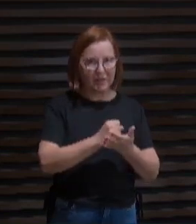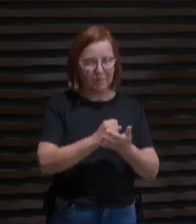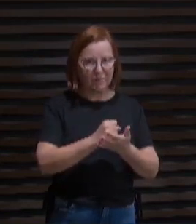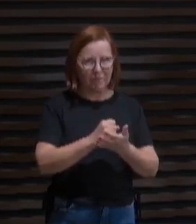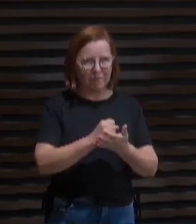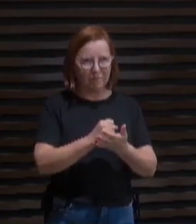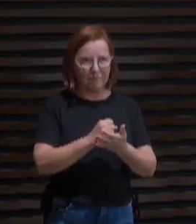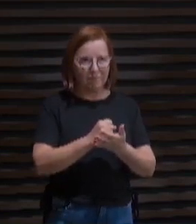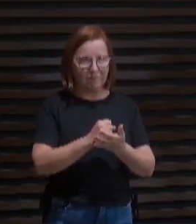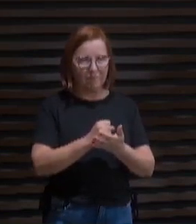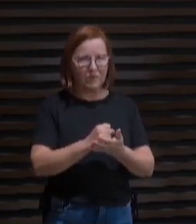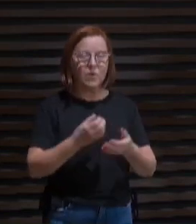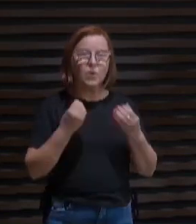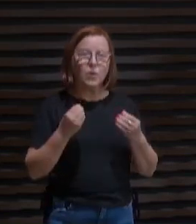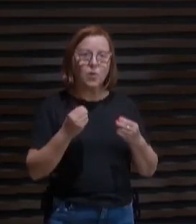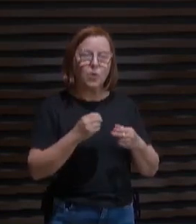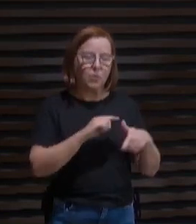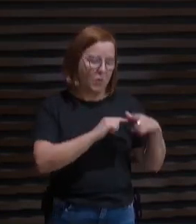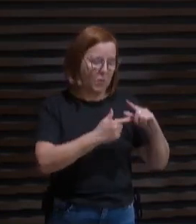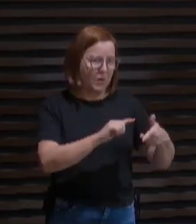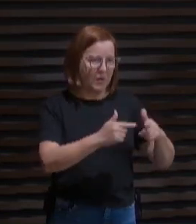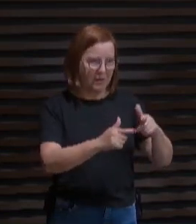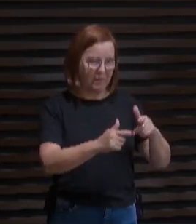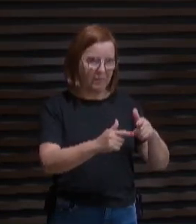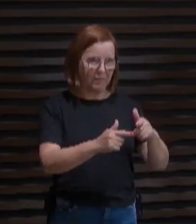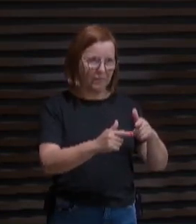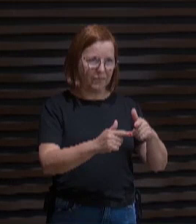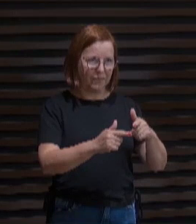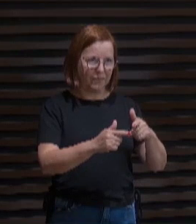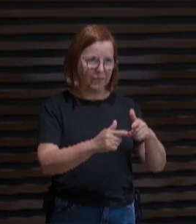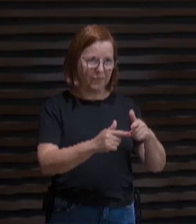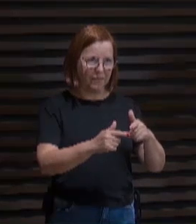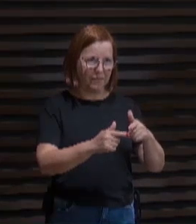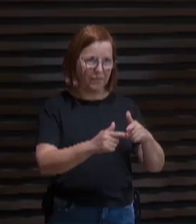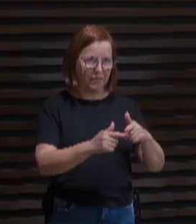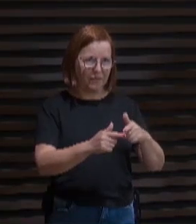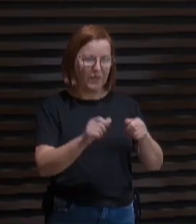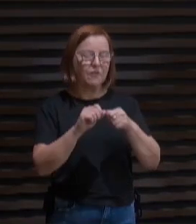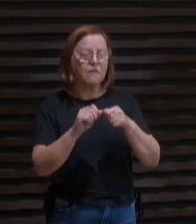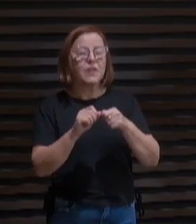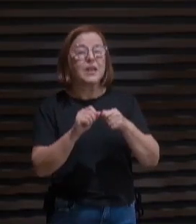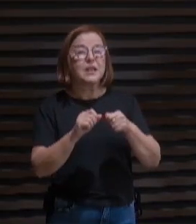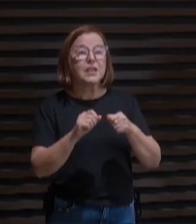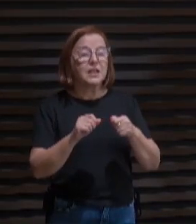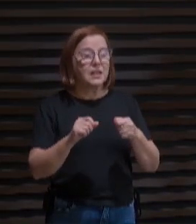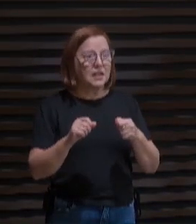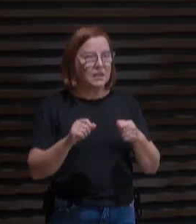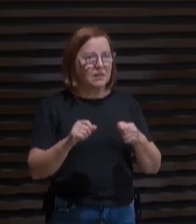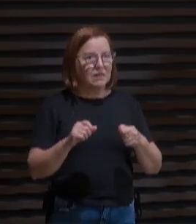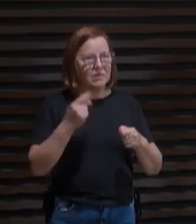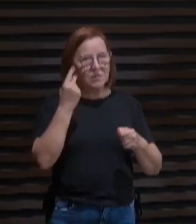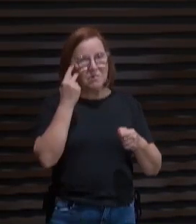Como é que era o ritual de trabalhar com o pecado no Velho Testamento? Você lembra que